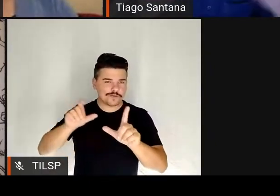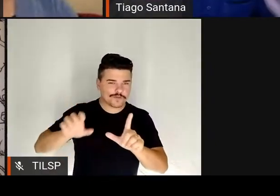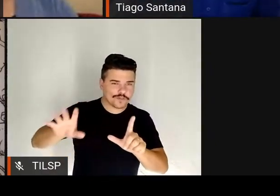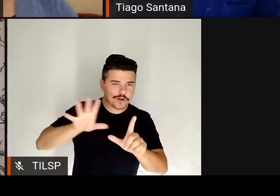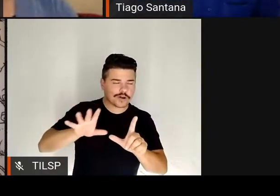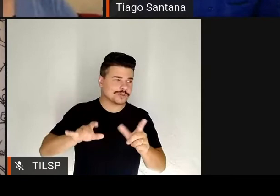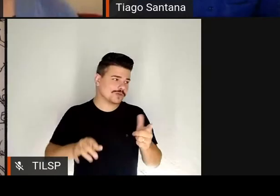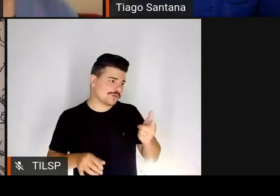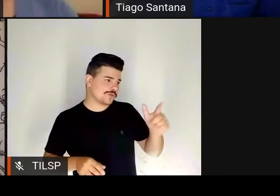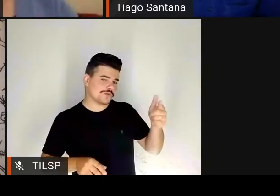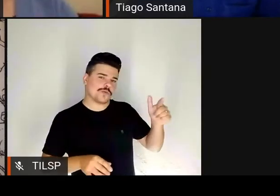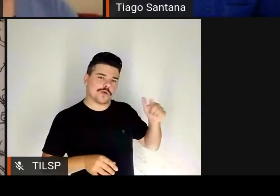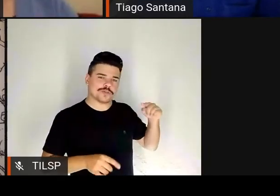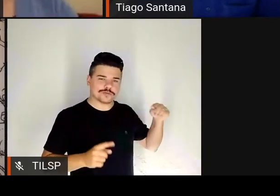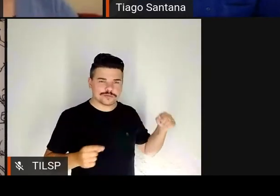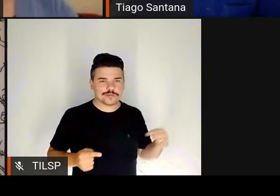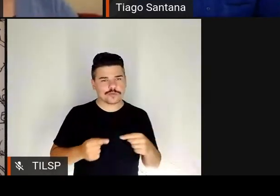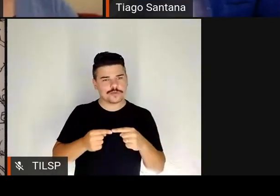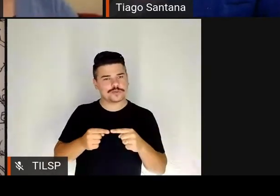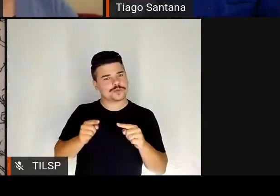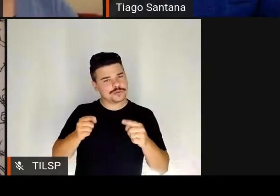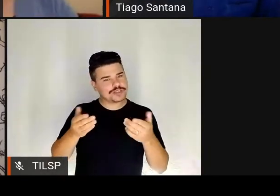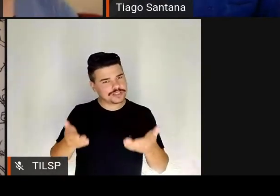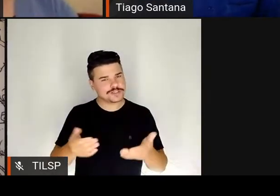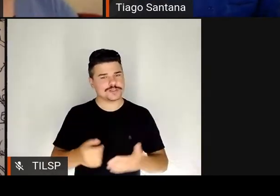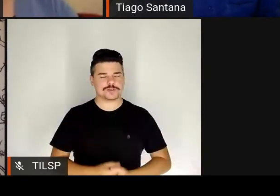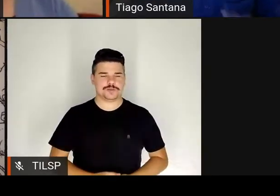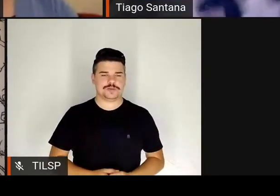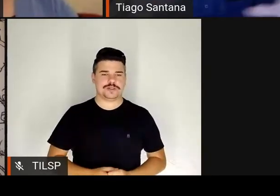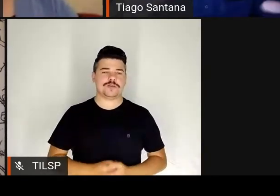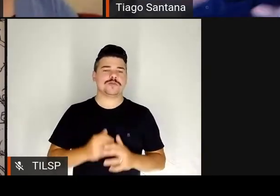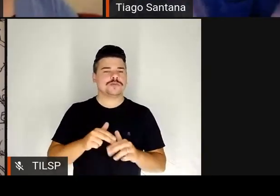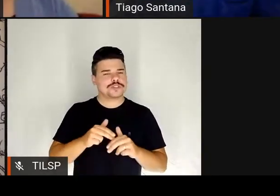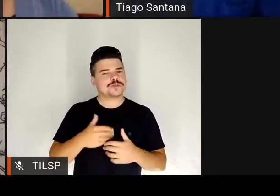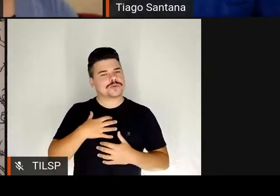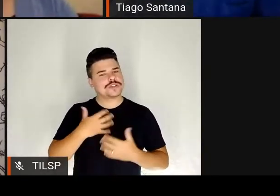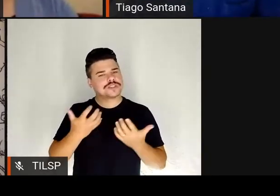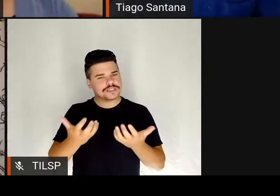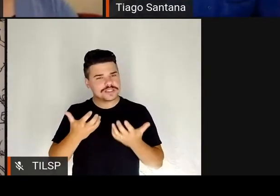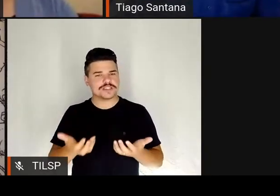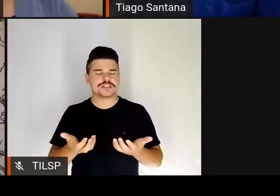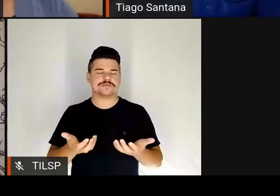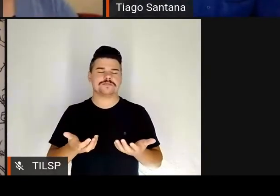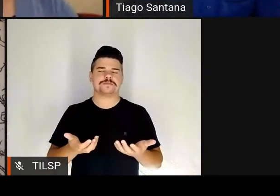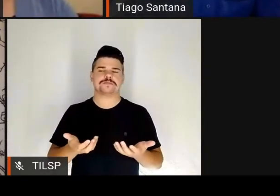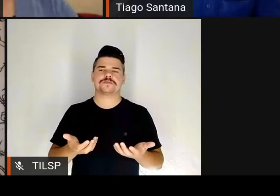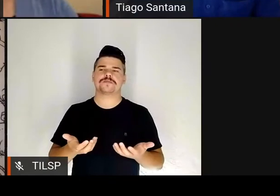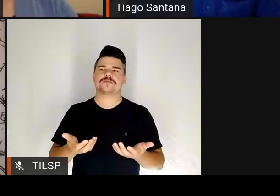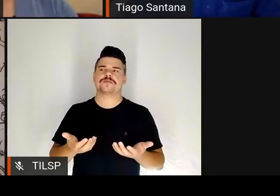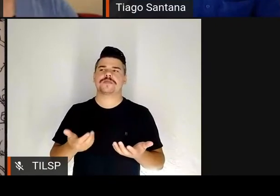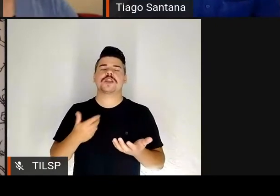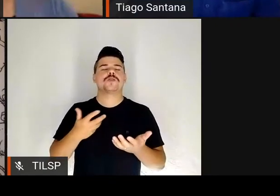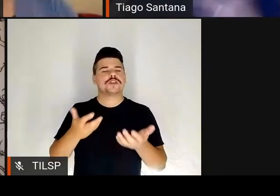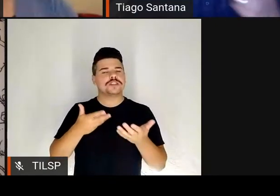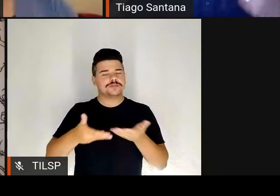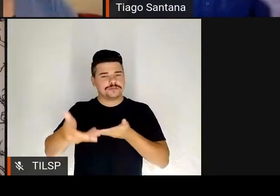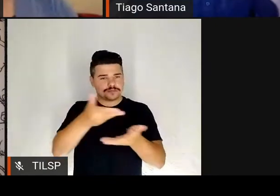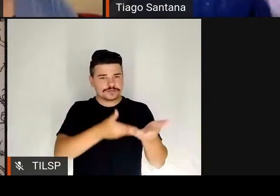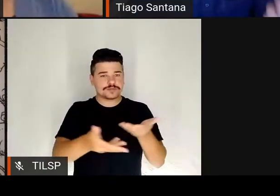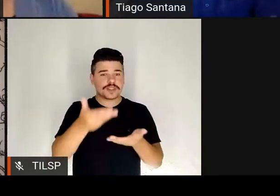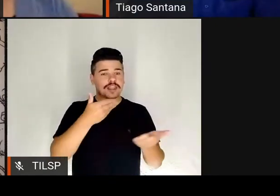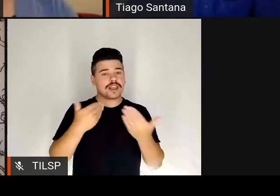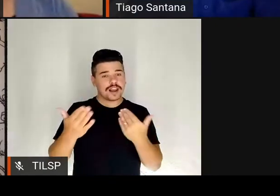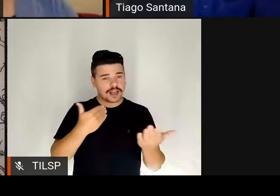ela é mais profunda do que tudo isso. Por isso que eu queria trazer um pouco esse meu relato do pouco